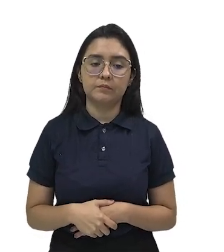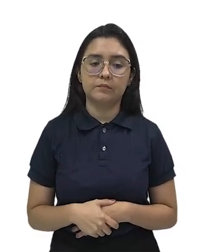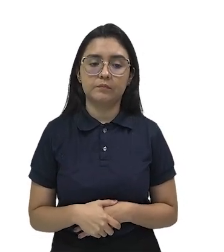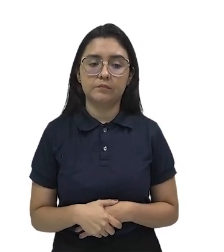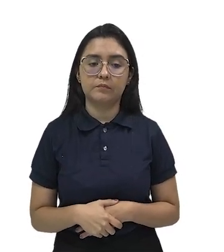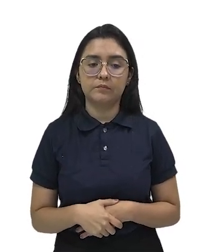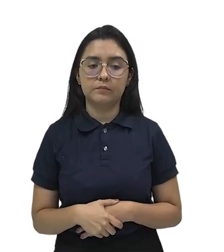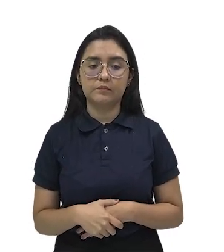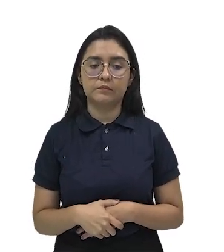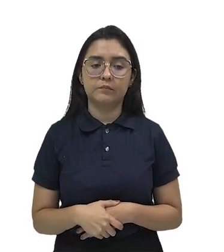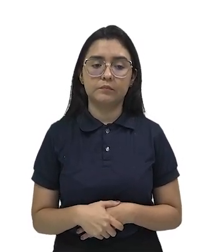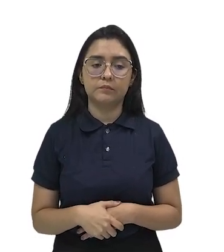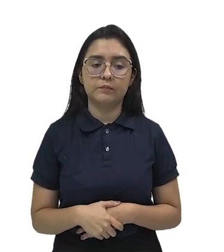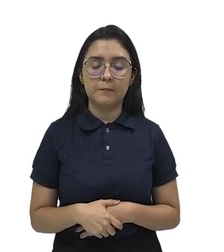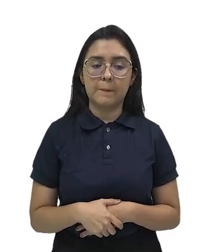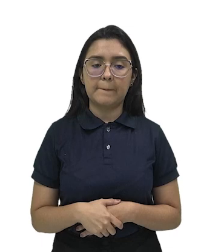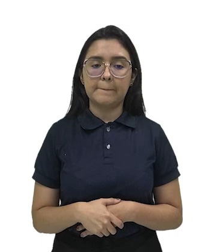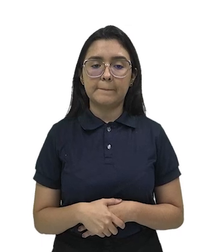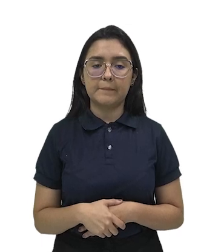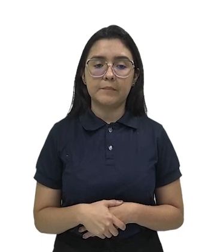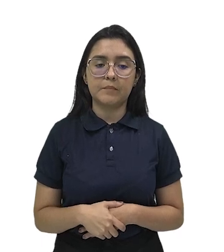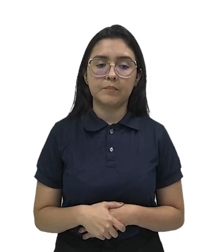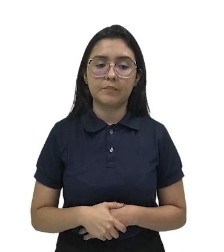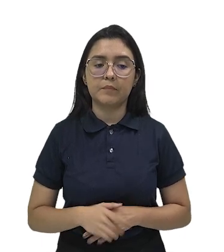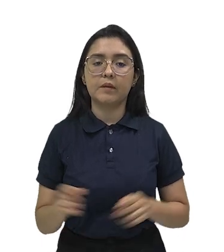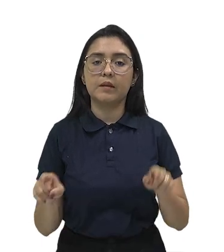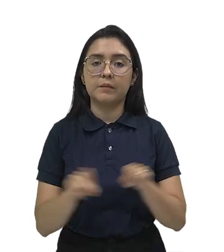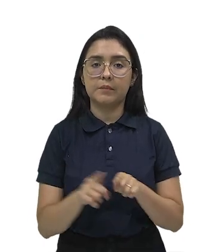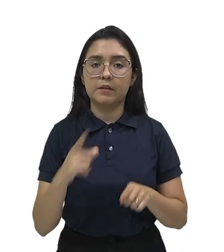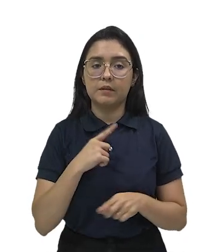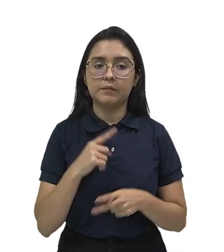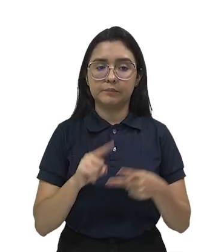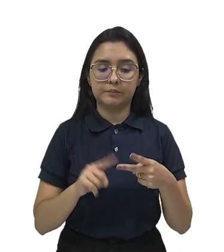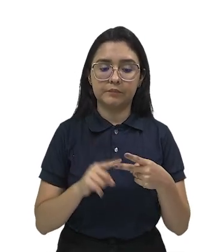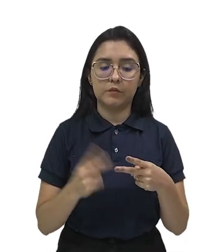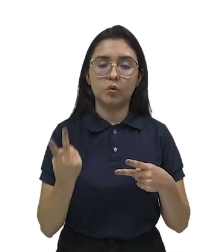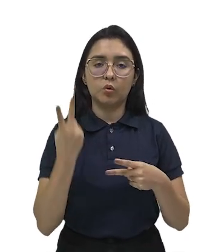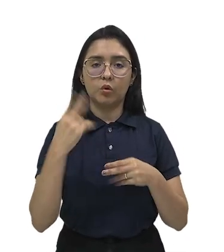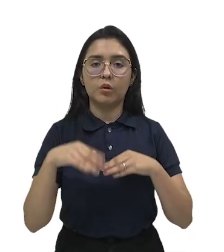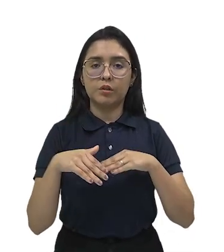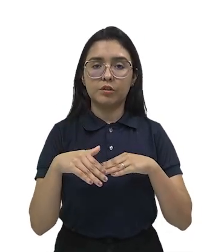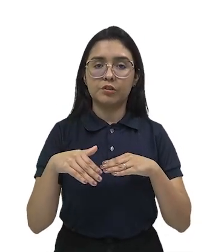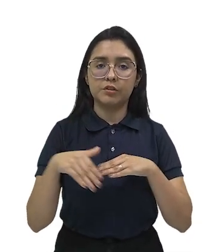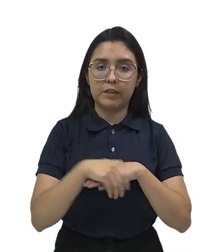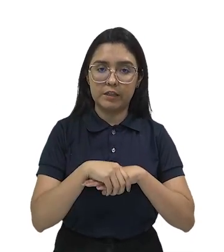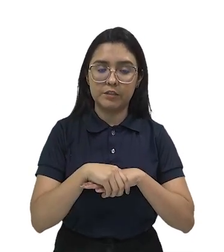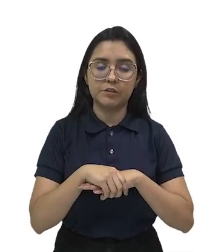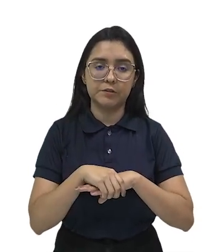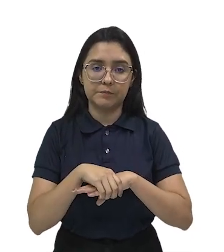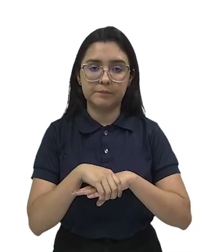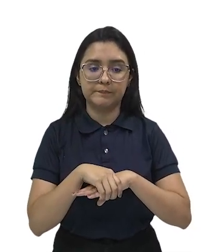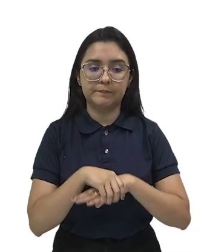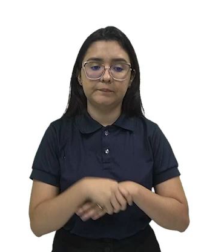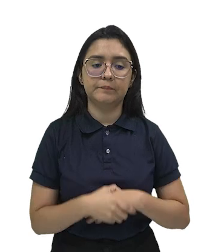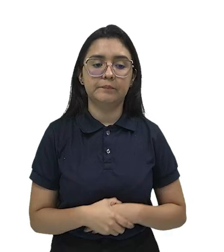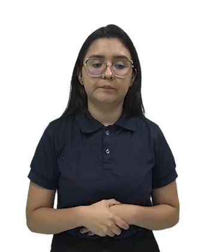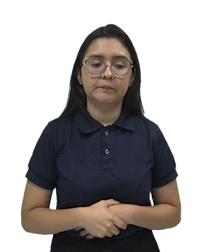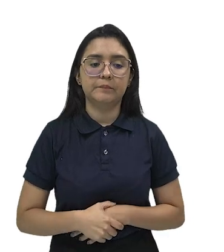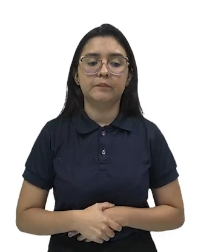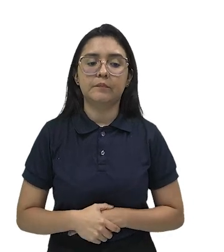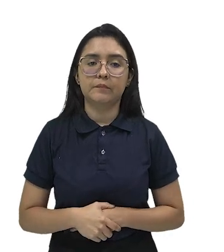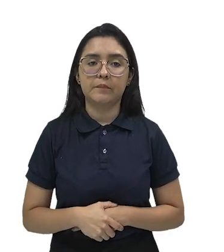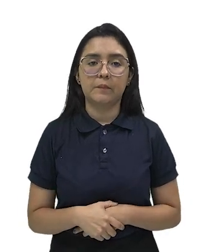Muito bem, 3 bermudas. Você tem 2 tênis, beleza? E